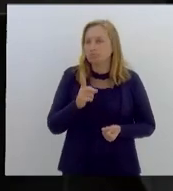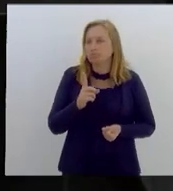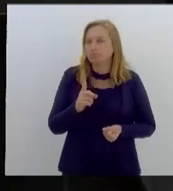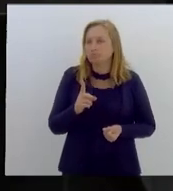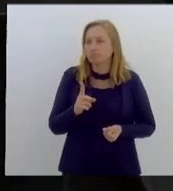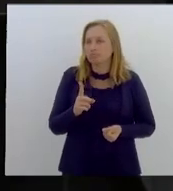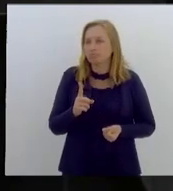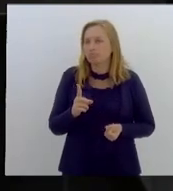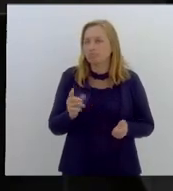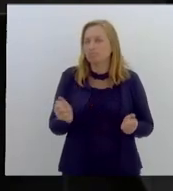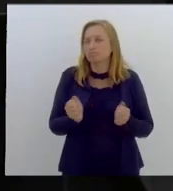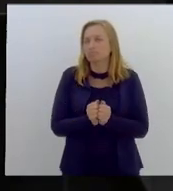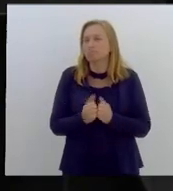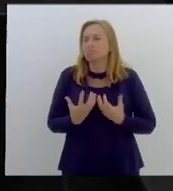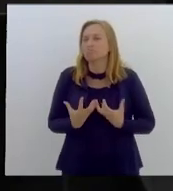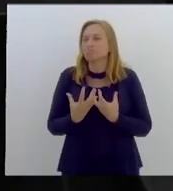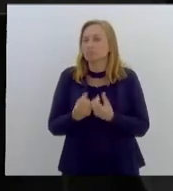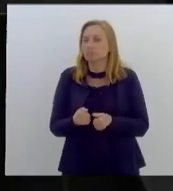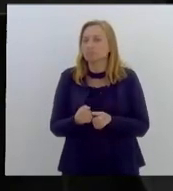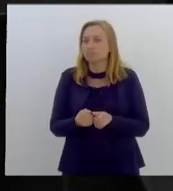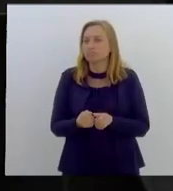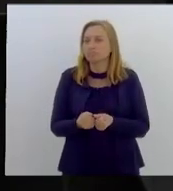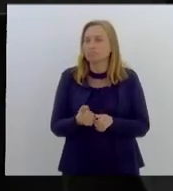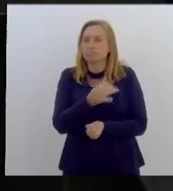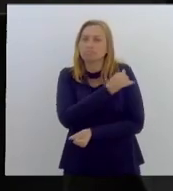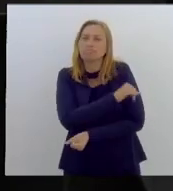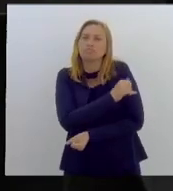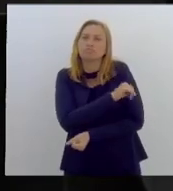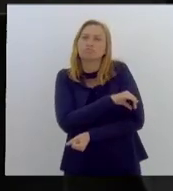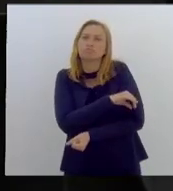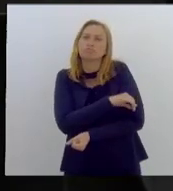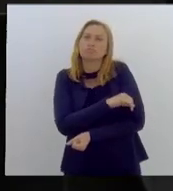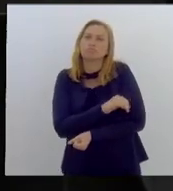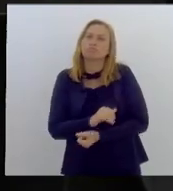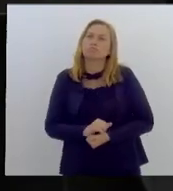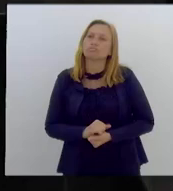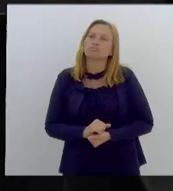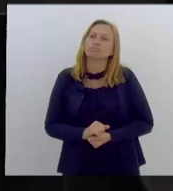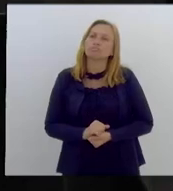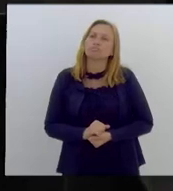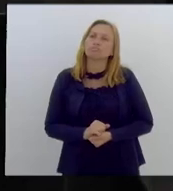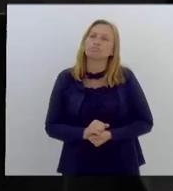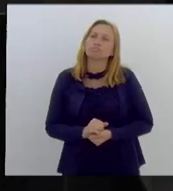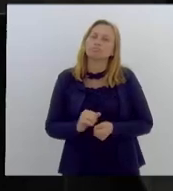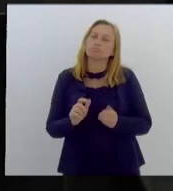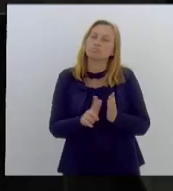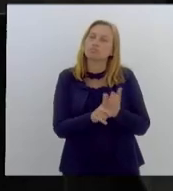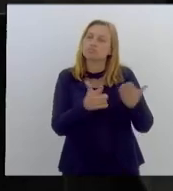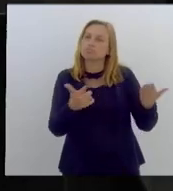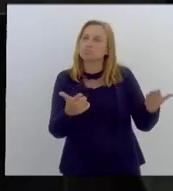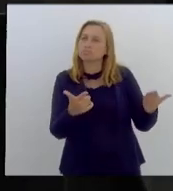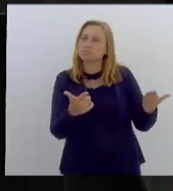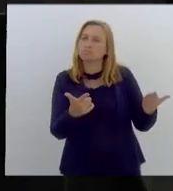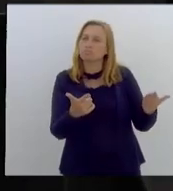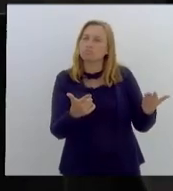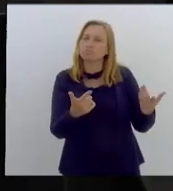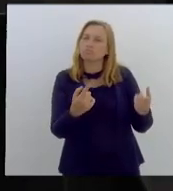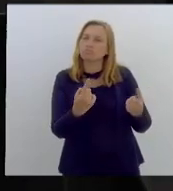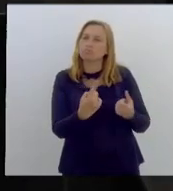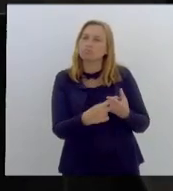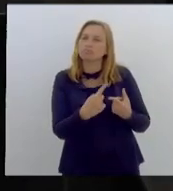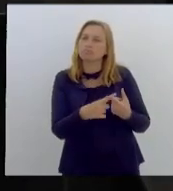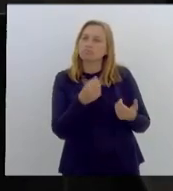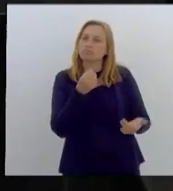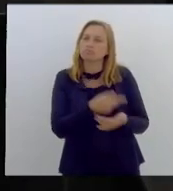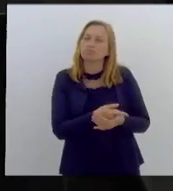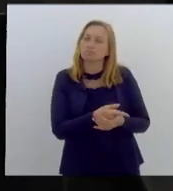entre aqueles que vão aceitar que o Rio de Janeiro esteja nas páginas dos jornais porque